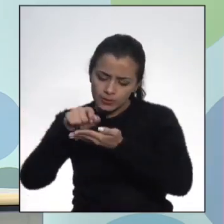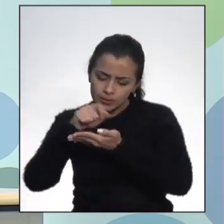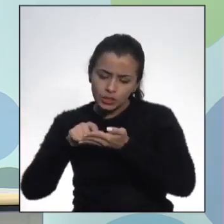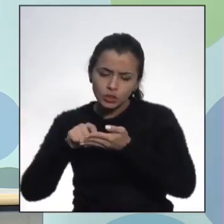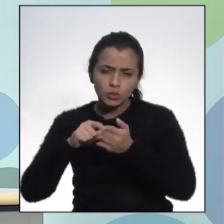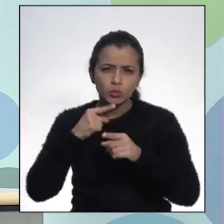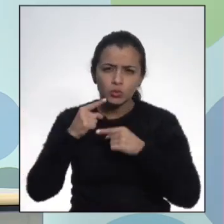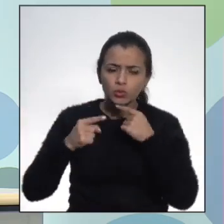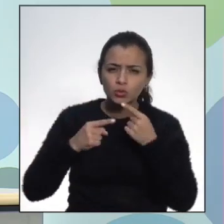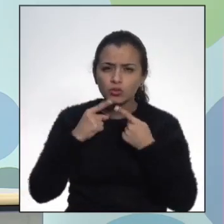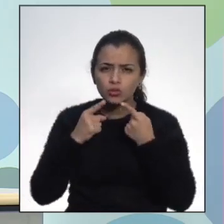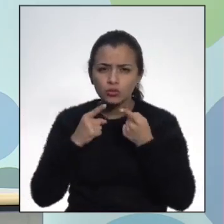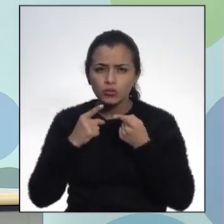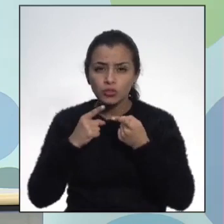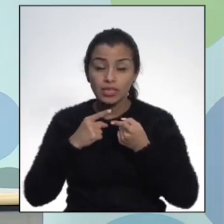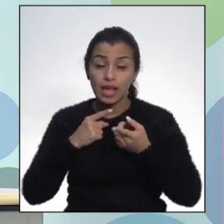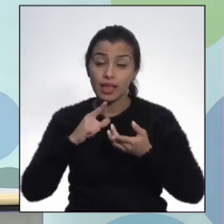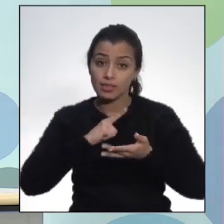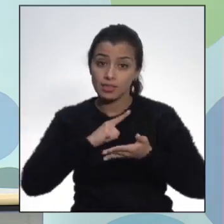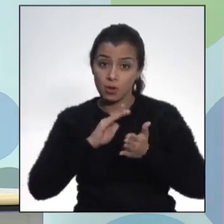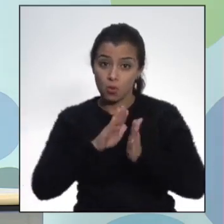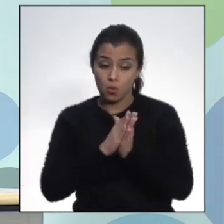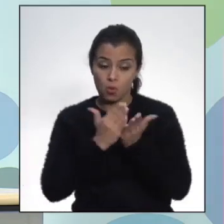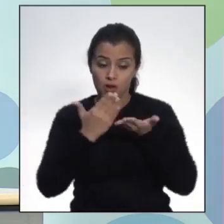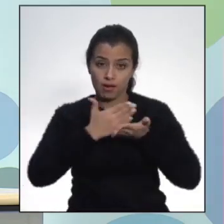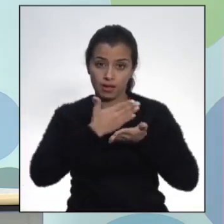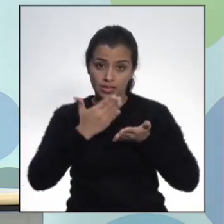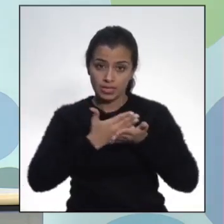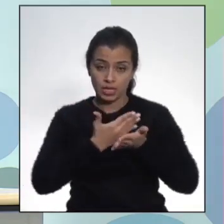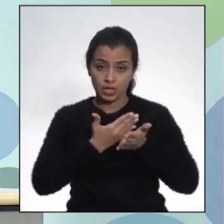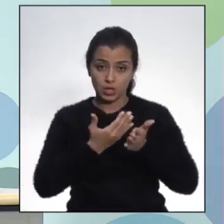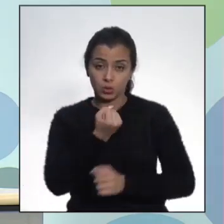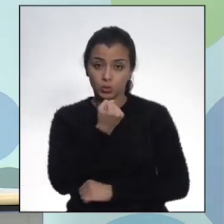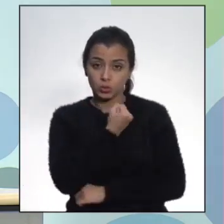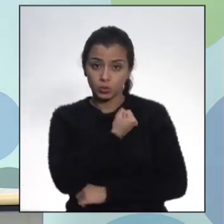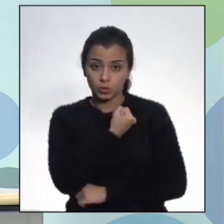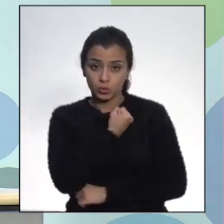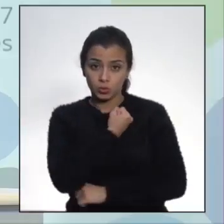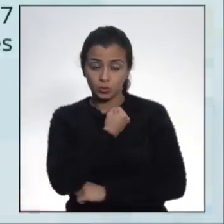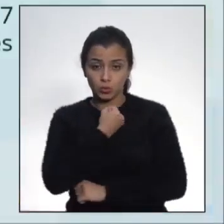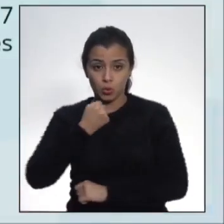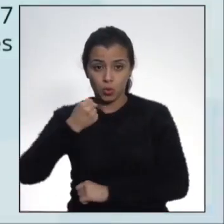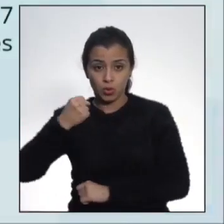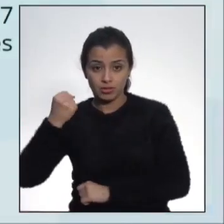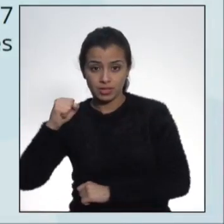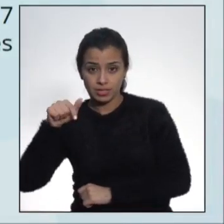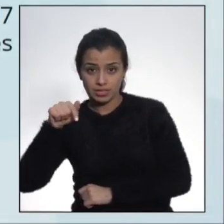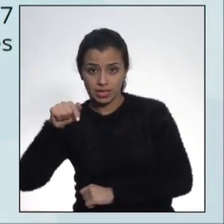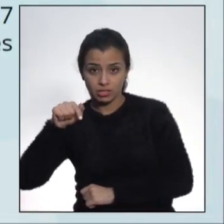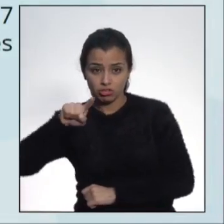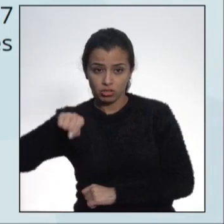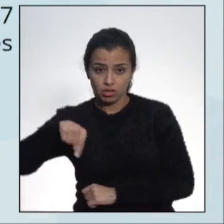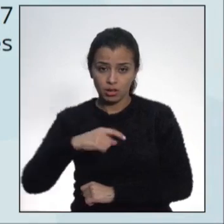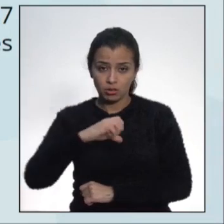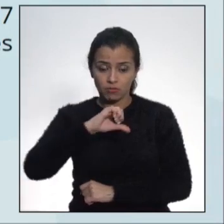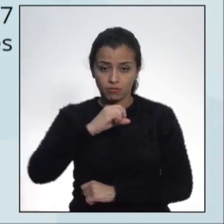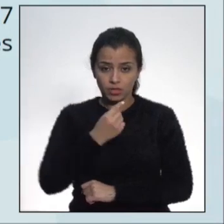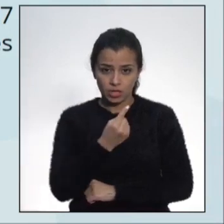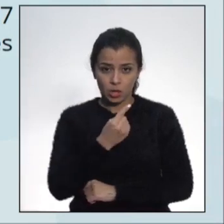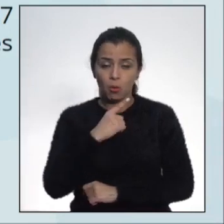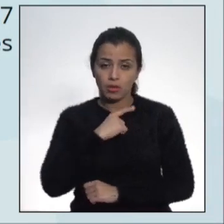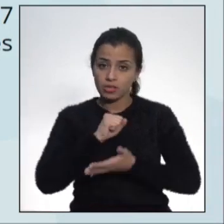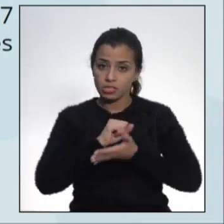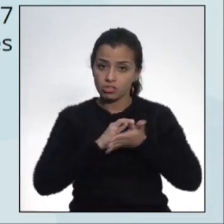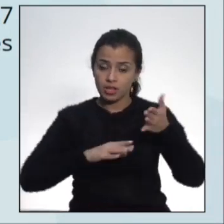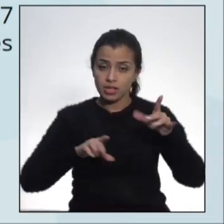seu conhecimento. No caderno do aluno do primeiro bimestre, página 87 a 91, você encontra atividades complementares